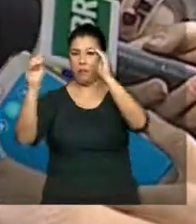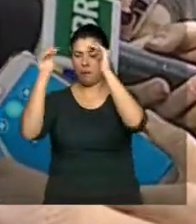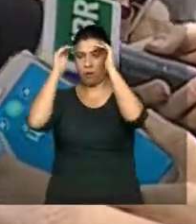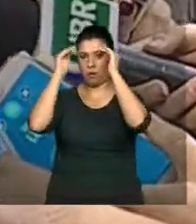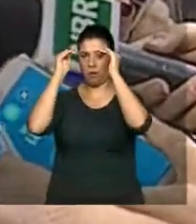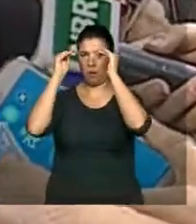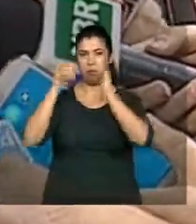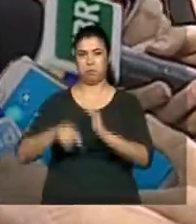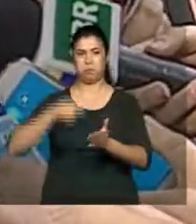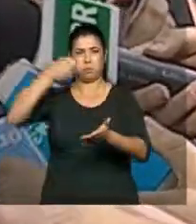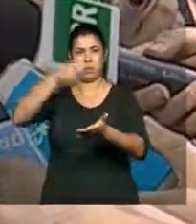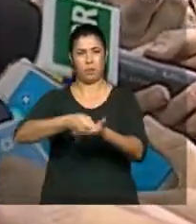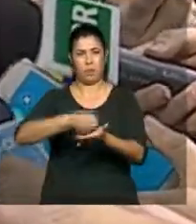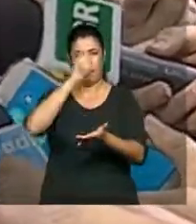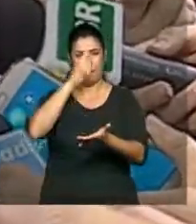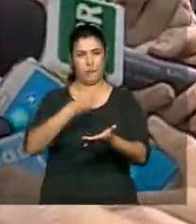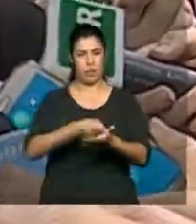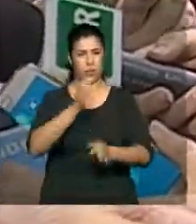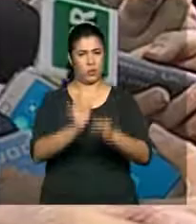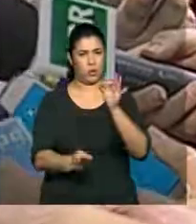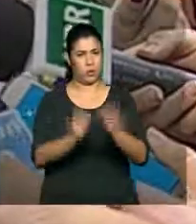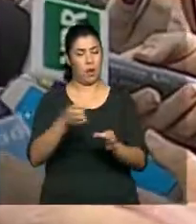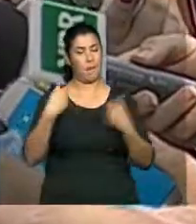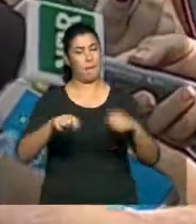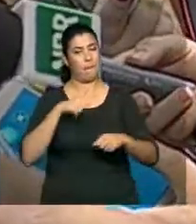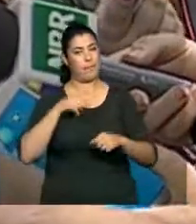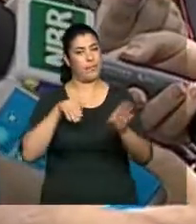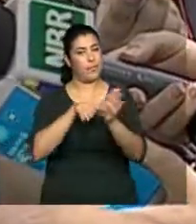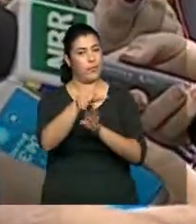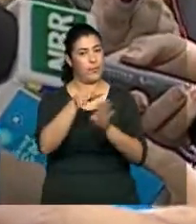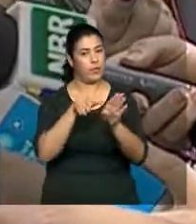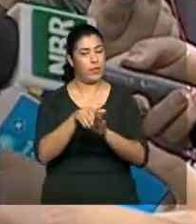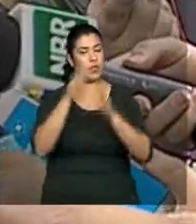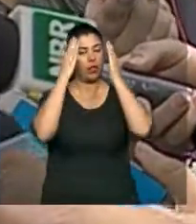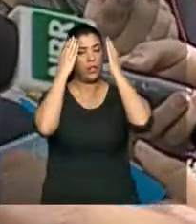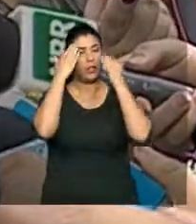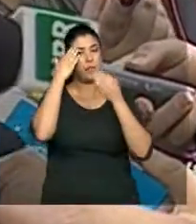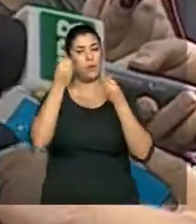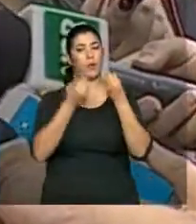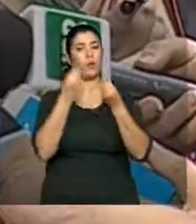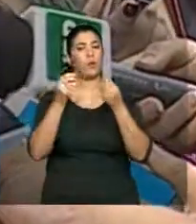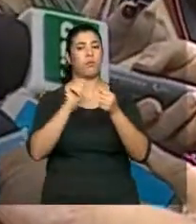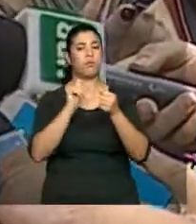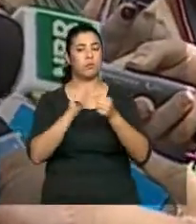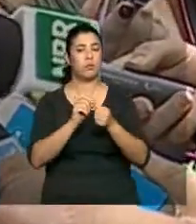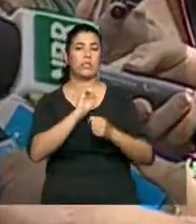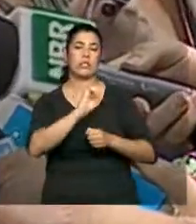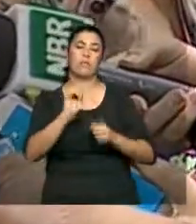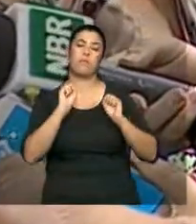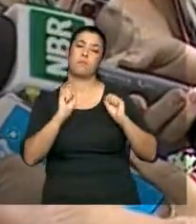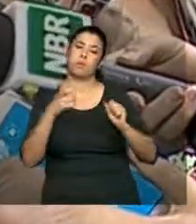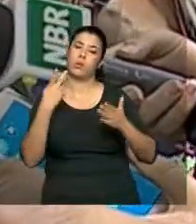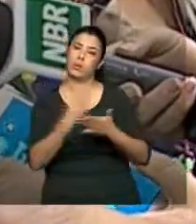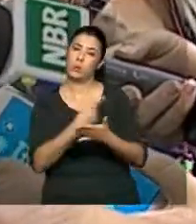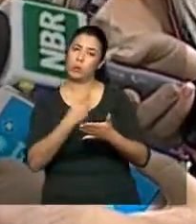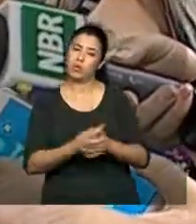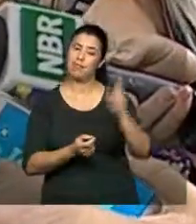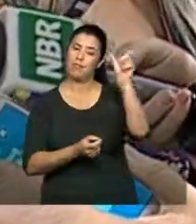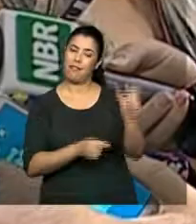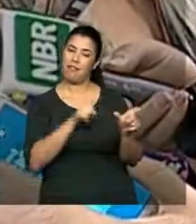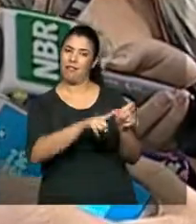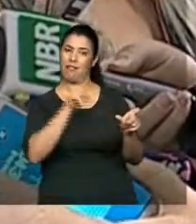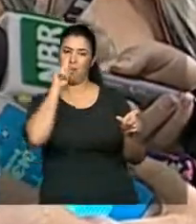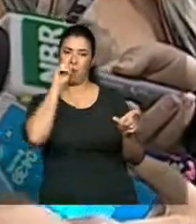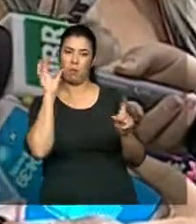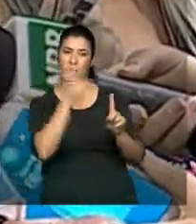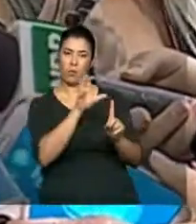judicial, ele tem que estar orientado para saber como ele procede, porque neste caso pode sim colocá-lo em situação de